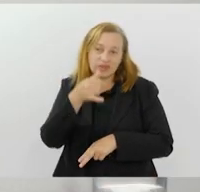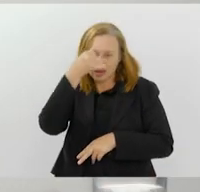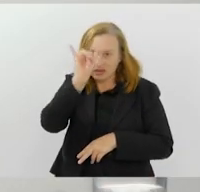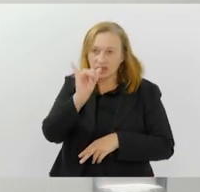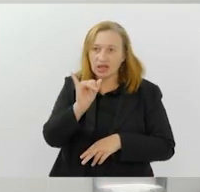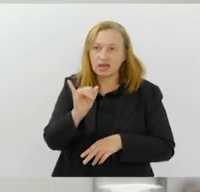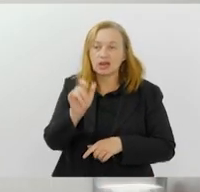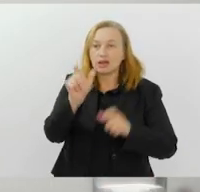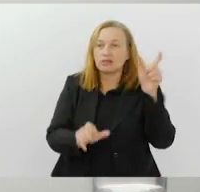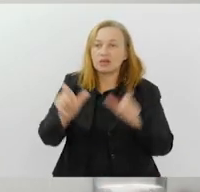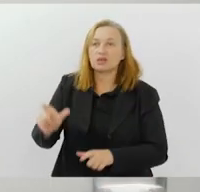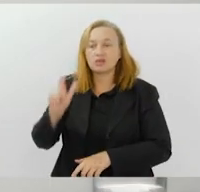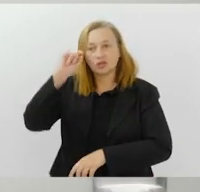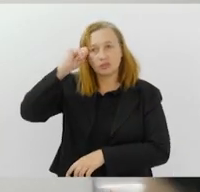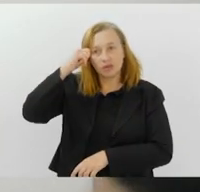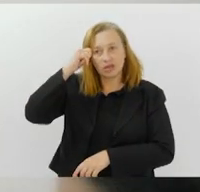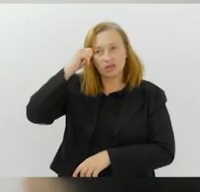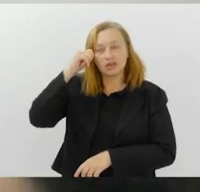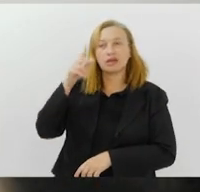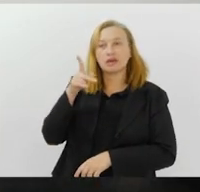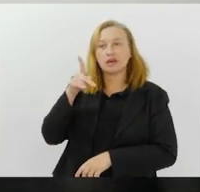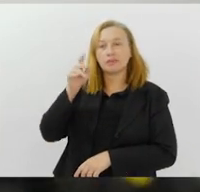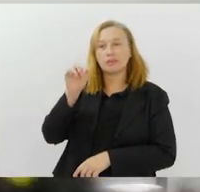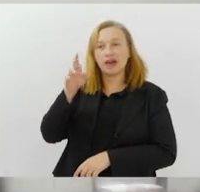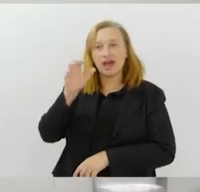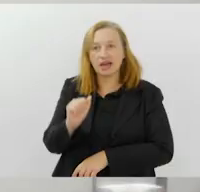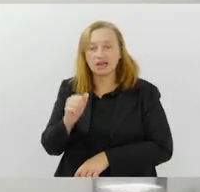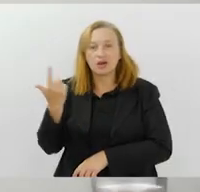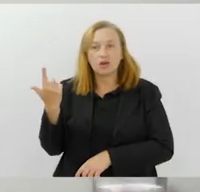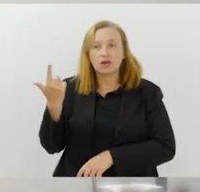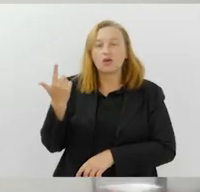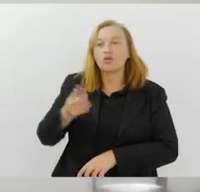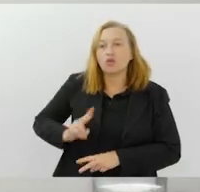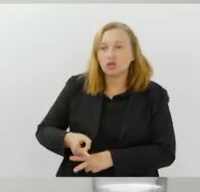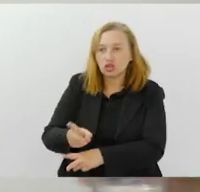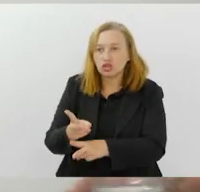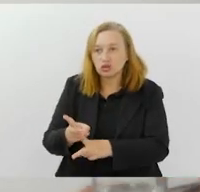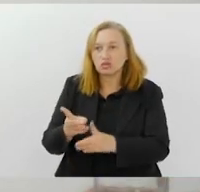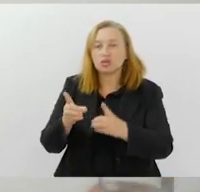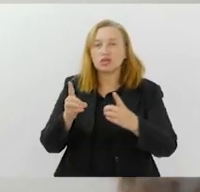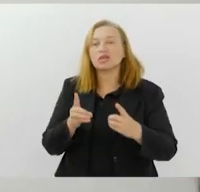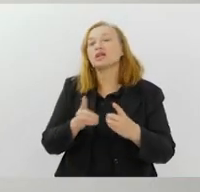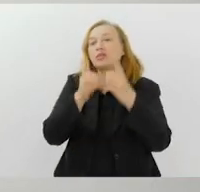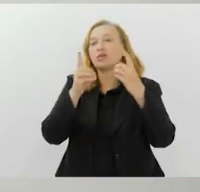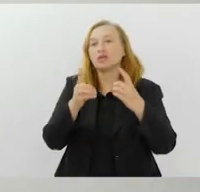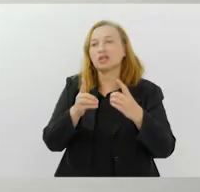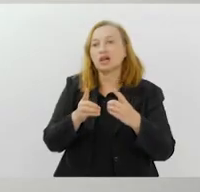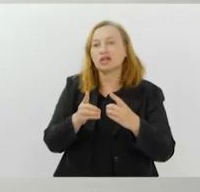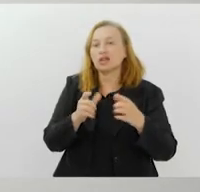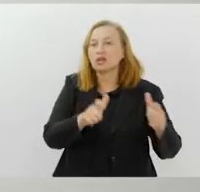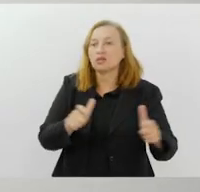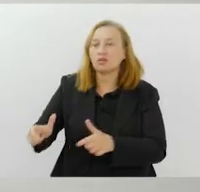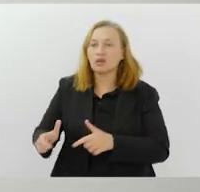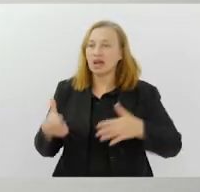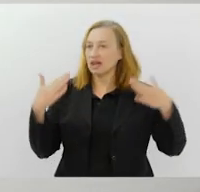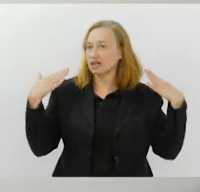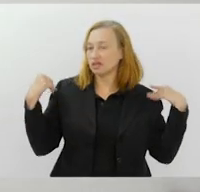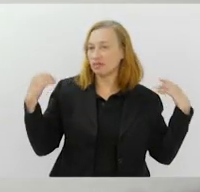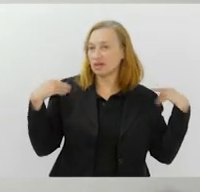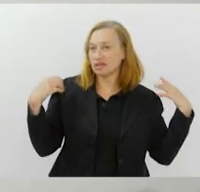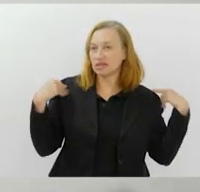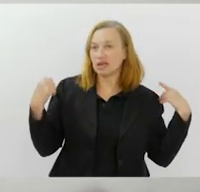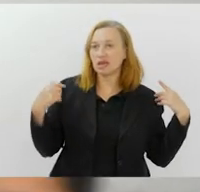pessoas pretas e pardas continuem sendo abordadas nos seus espaços de lazer de trabalho e em qualquer outro